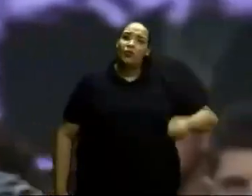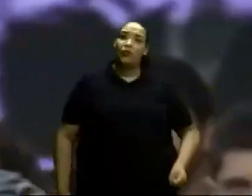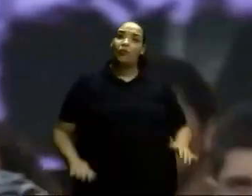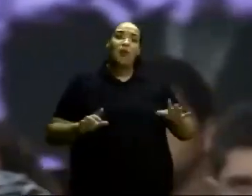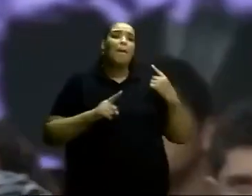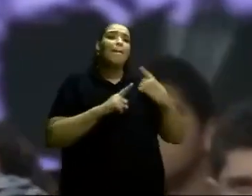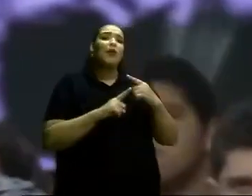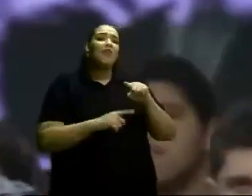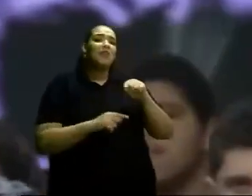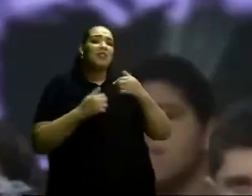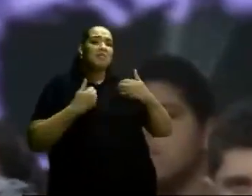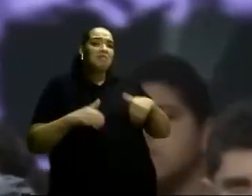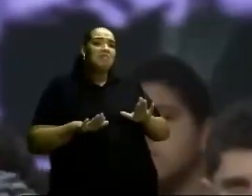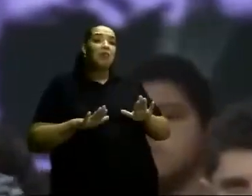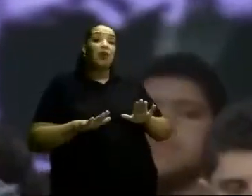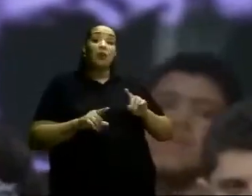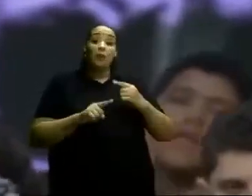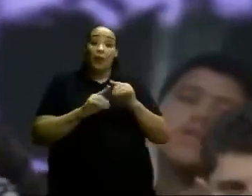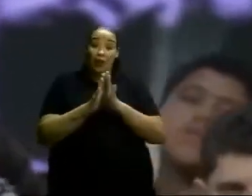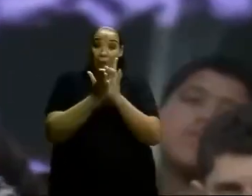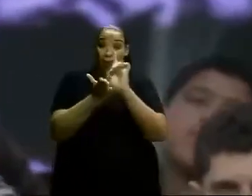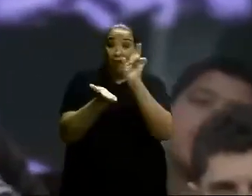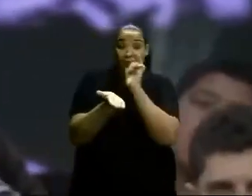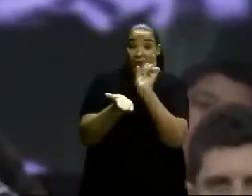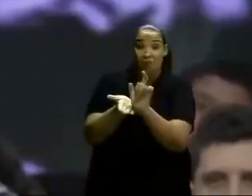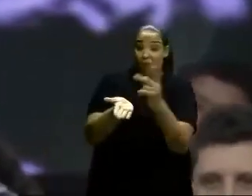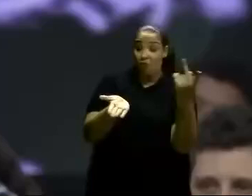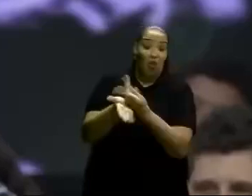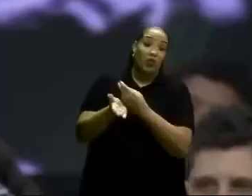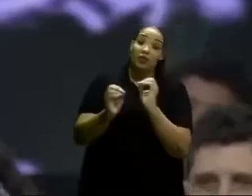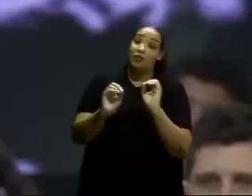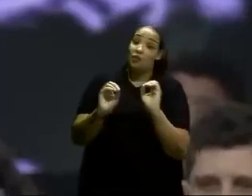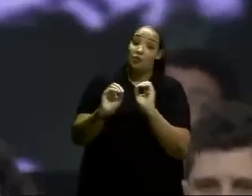que você ficou? Porque a palavra que combinava contigo não se cumpria no Covid.